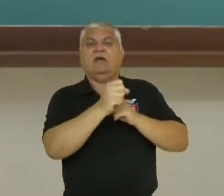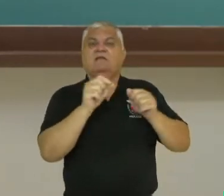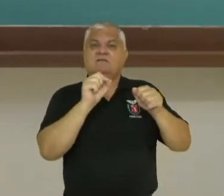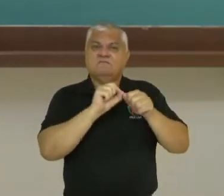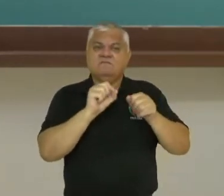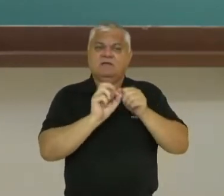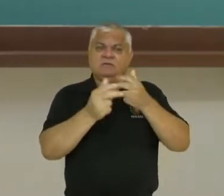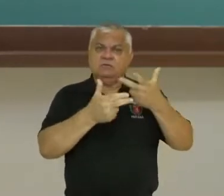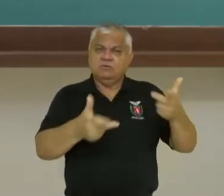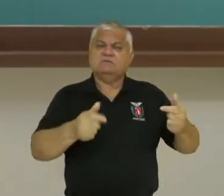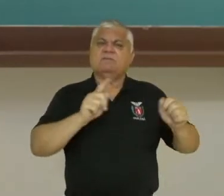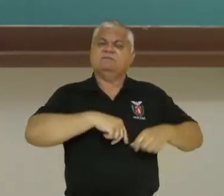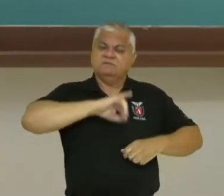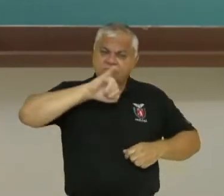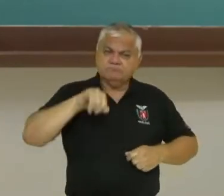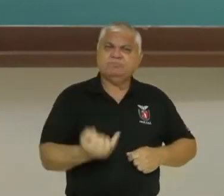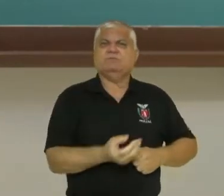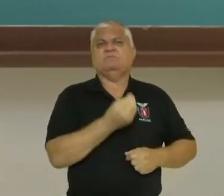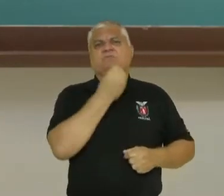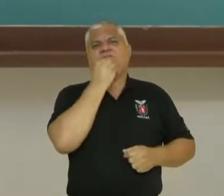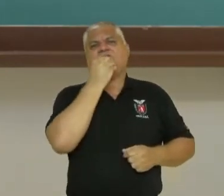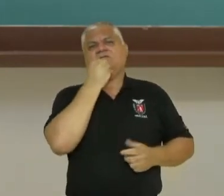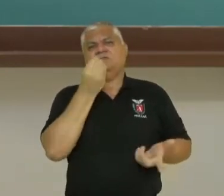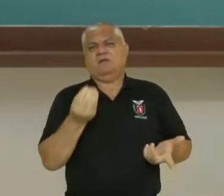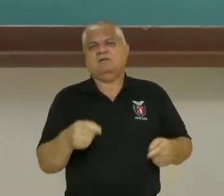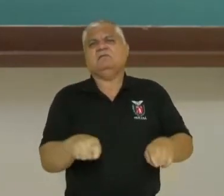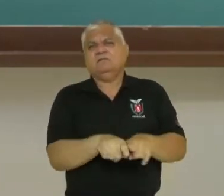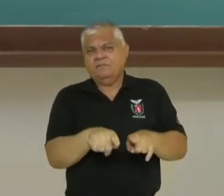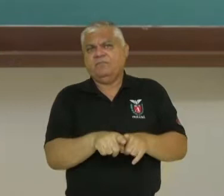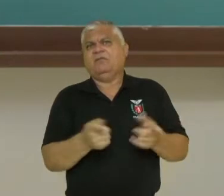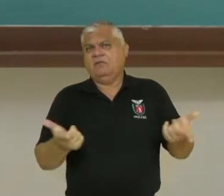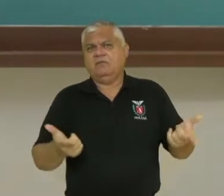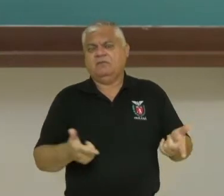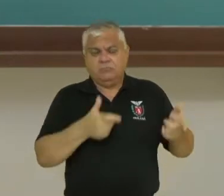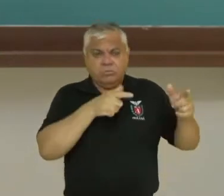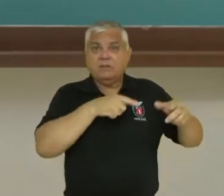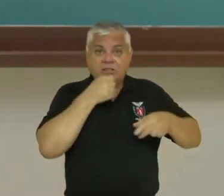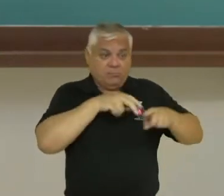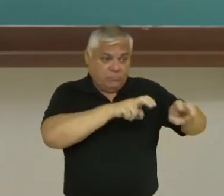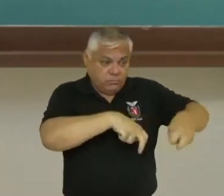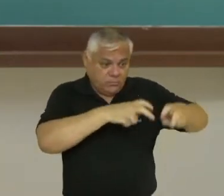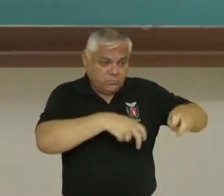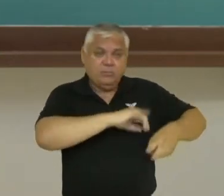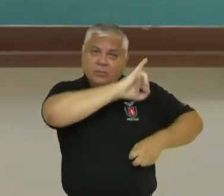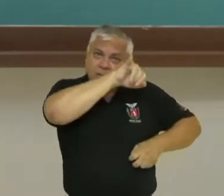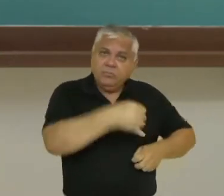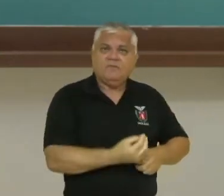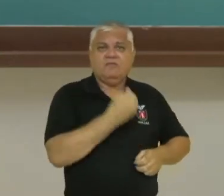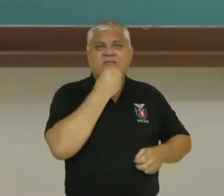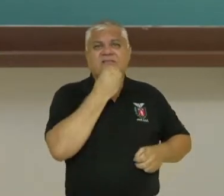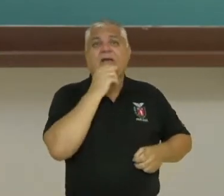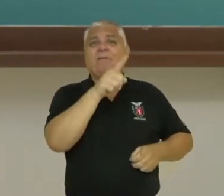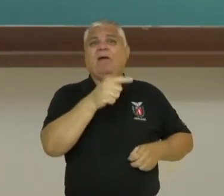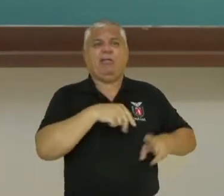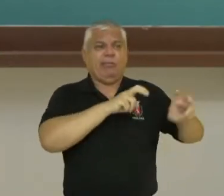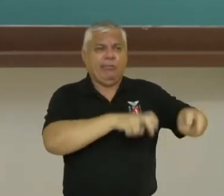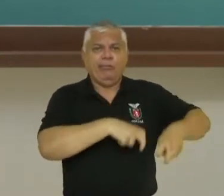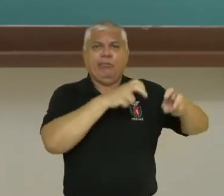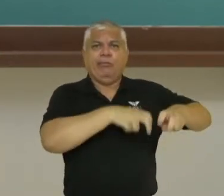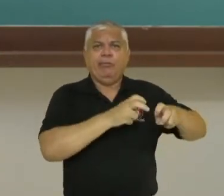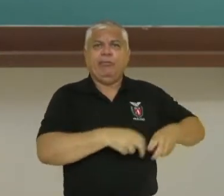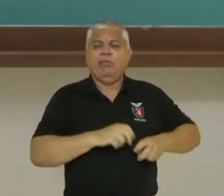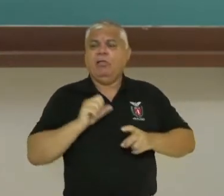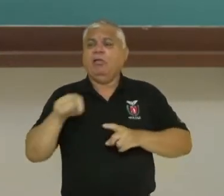ela devia ter o direito de consumir aquilo que ela produzia. Surge nesse contexto dois pensamentos